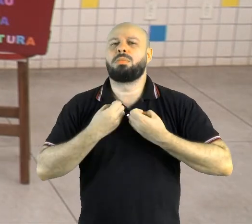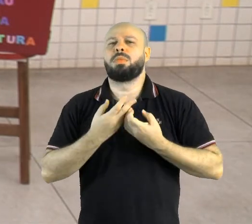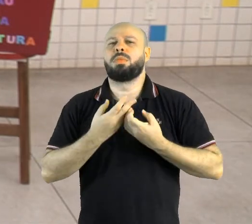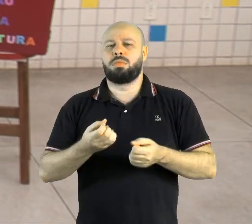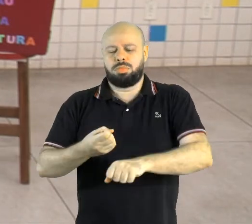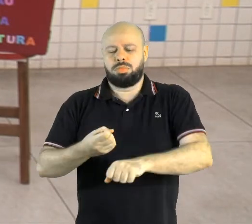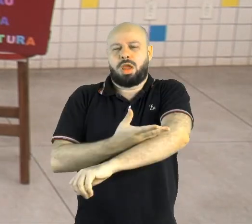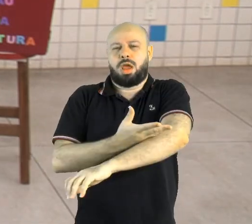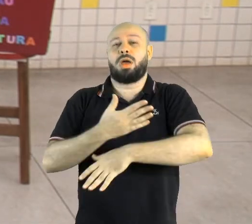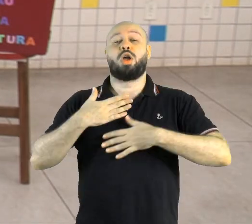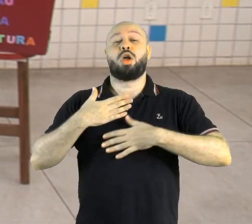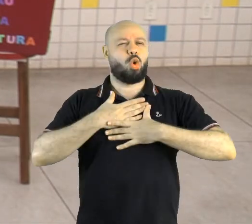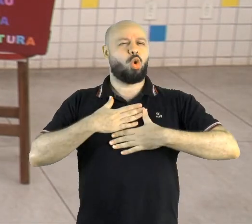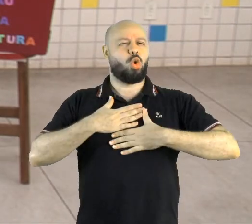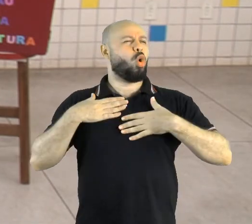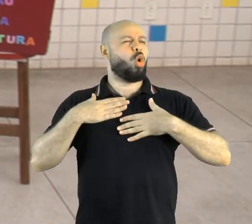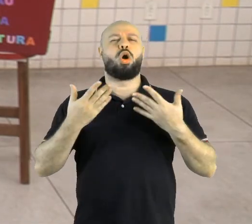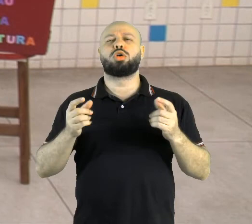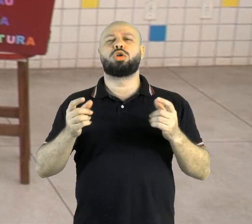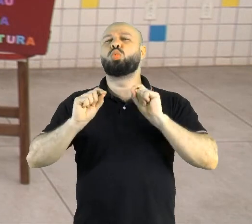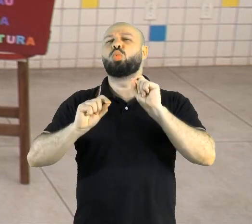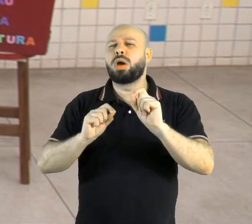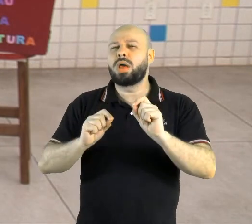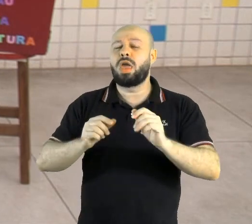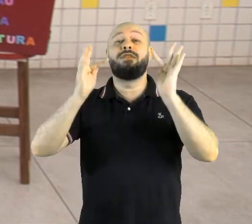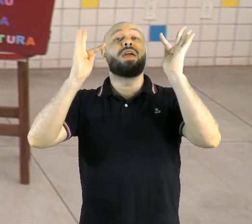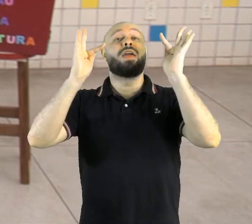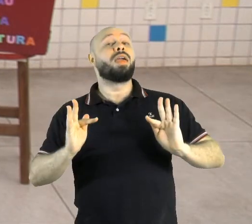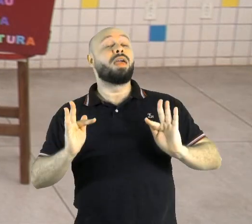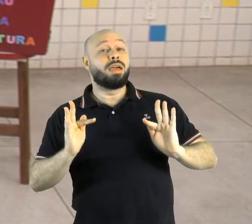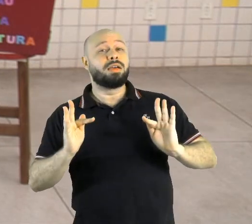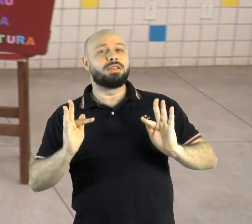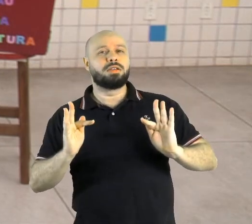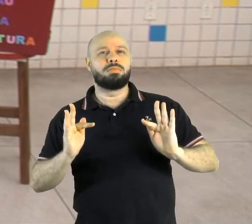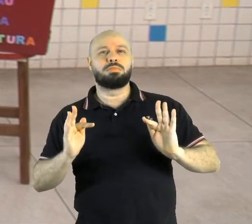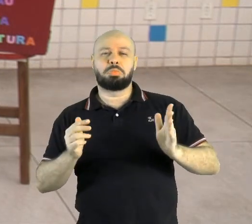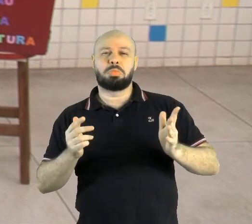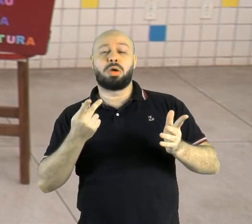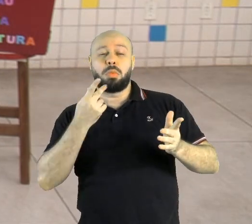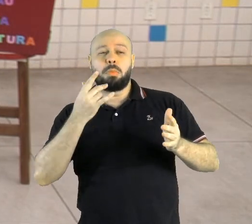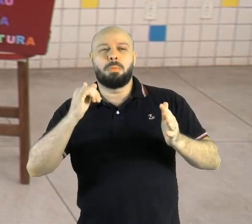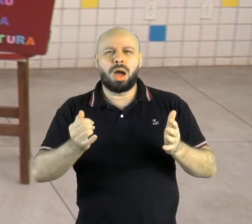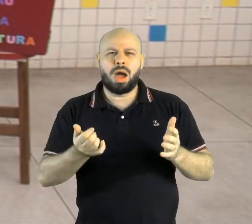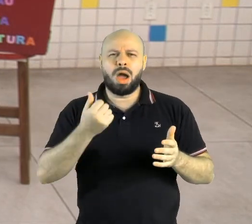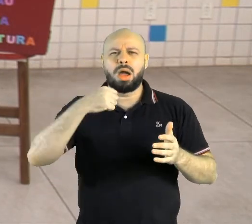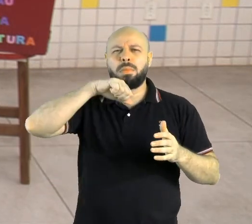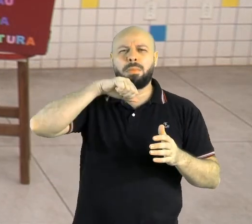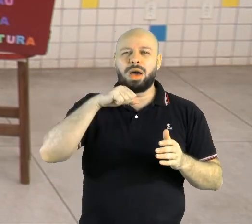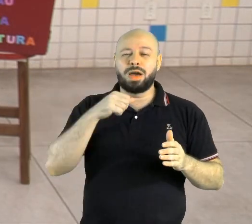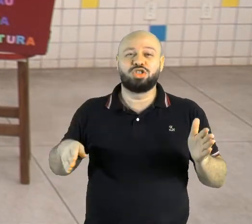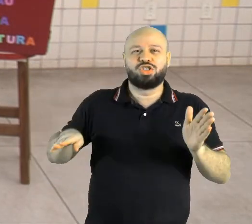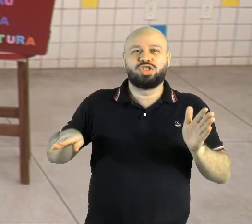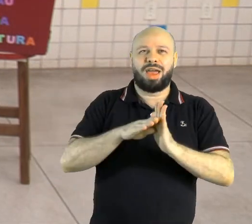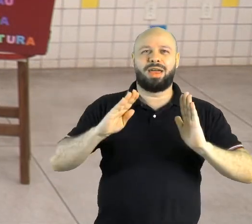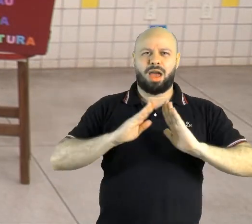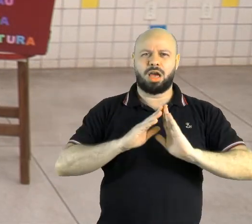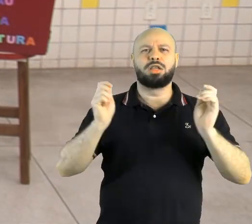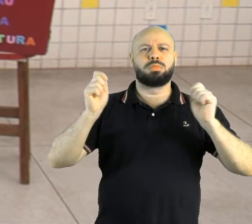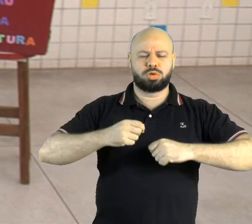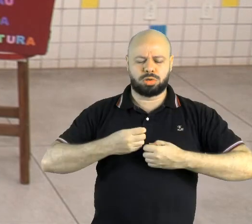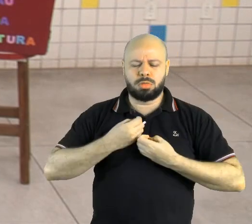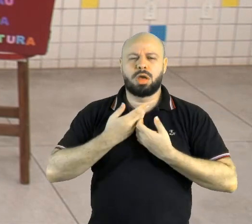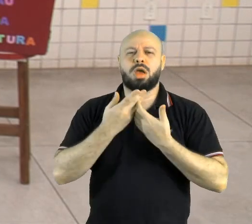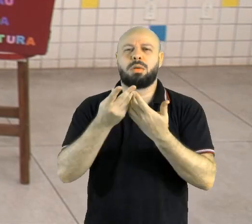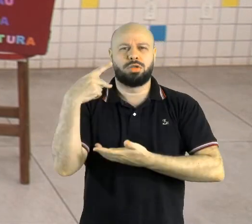você gosta muito disso, você fica feliz quando seu pai ou a mamãe chega do trabalho, pode expressar o seu sentimento, é uma coisa